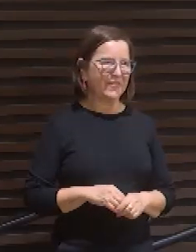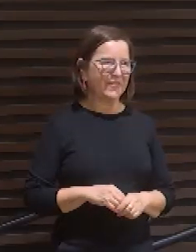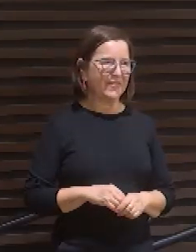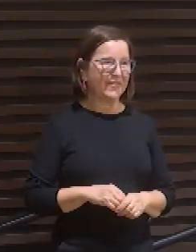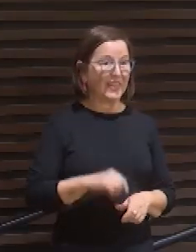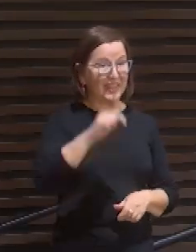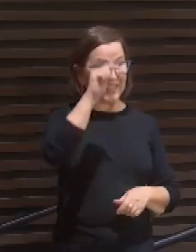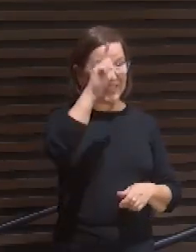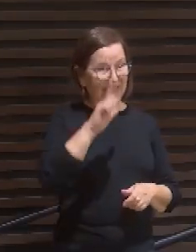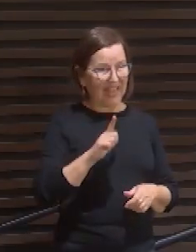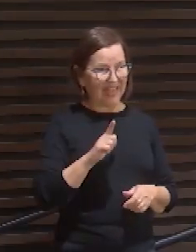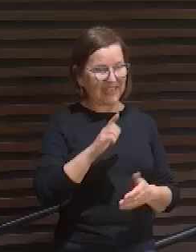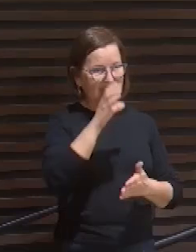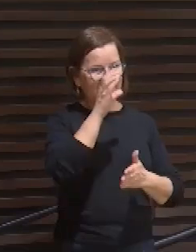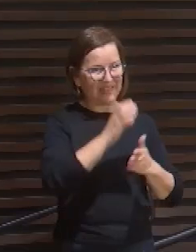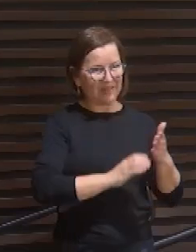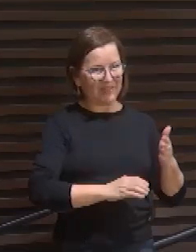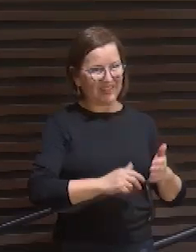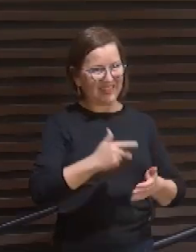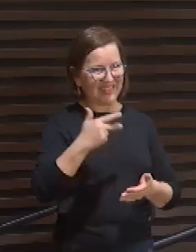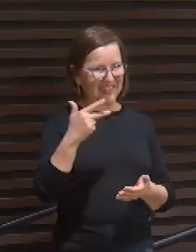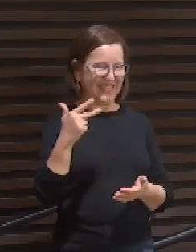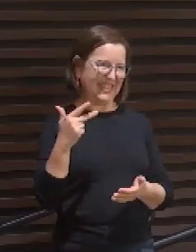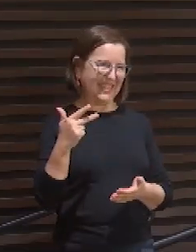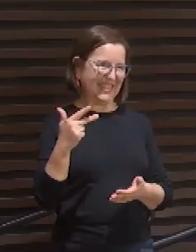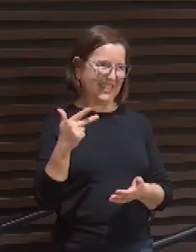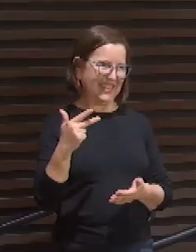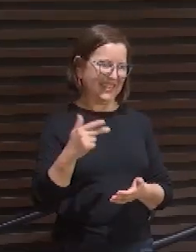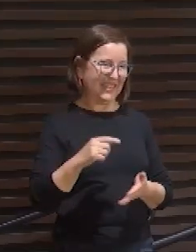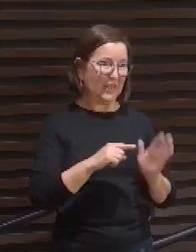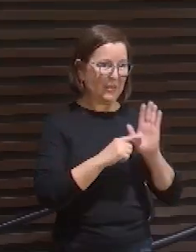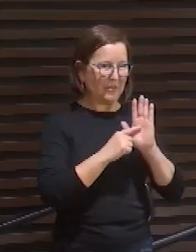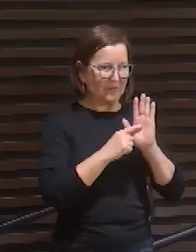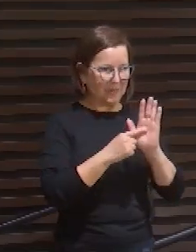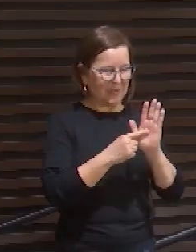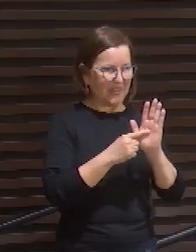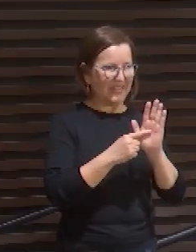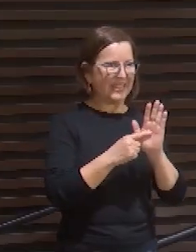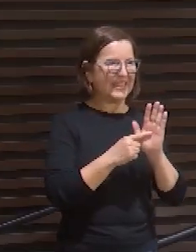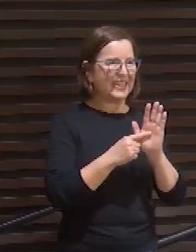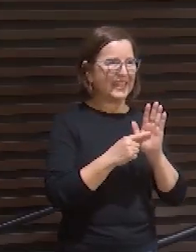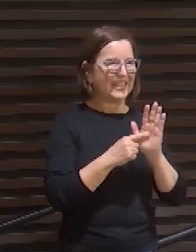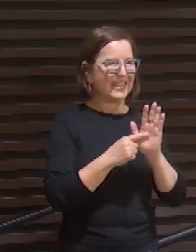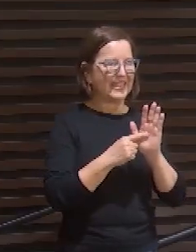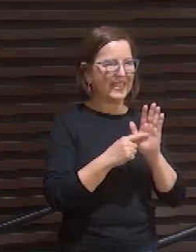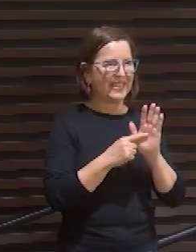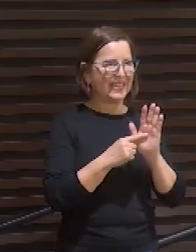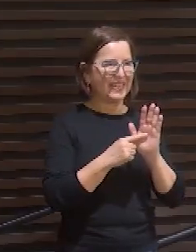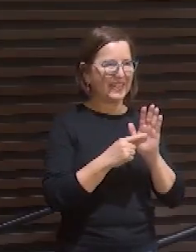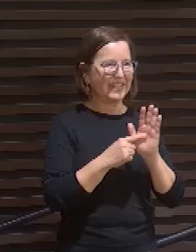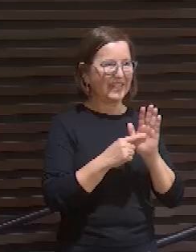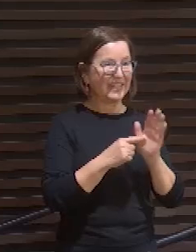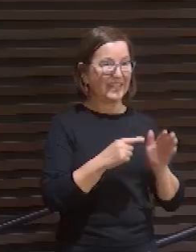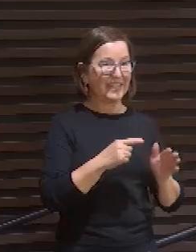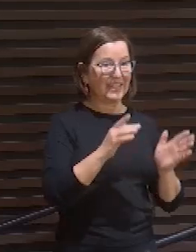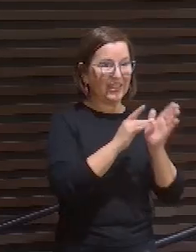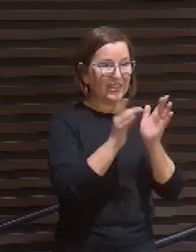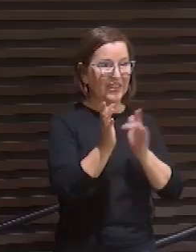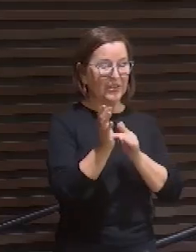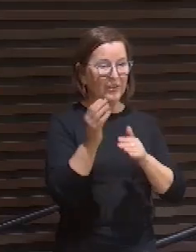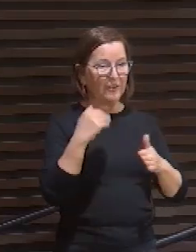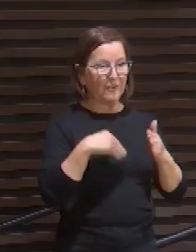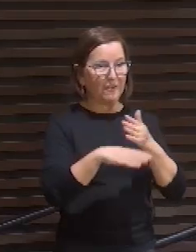Gálatas capítulo 3, ele mostra que ele foi para a cruz para